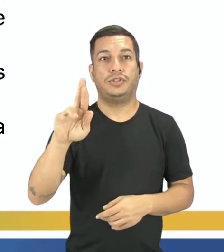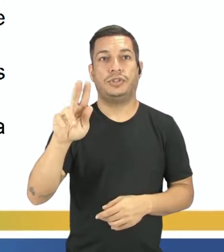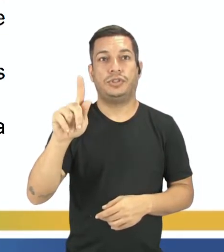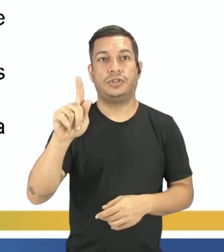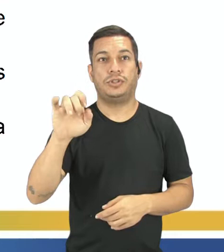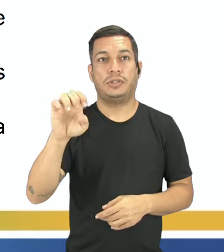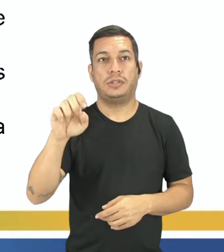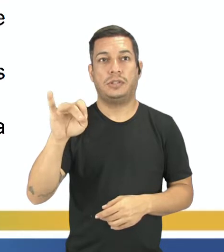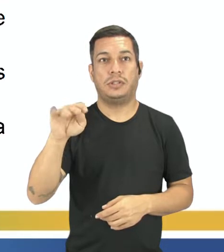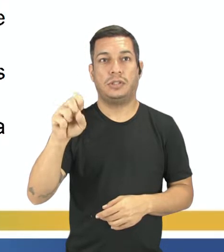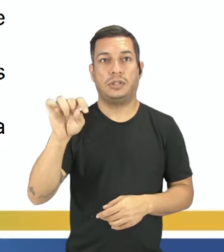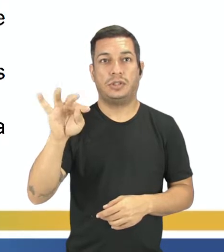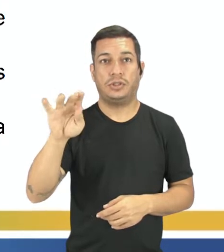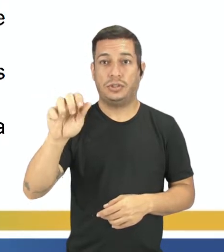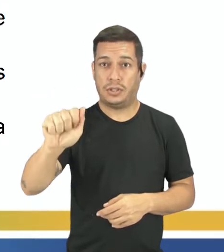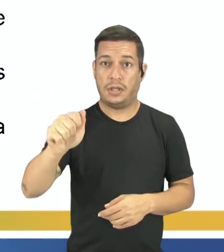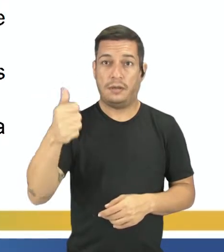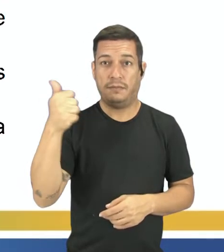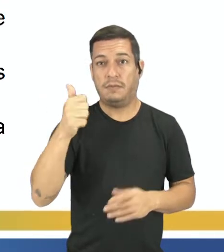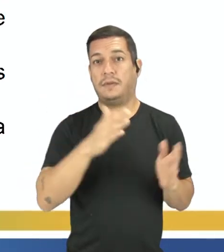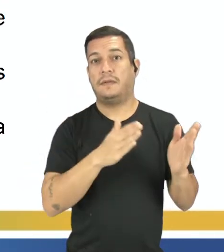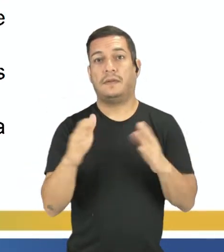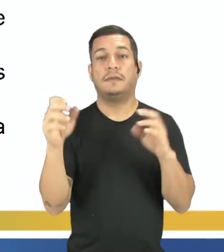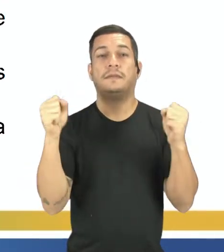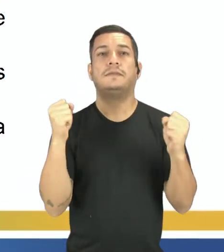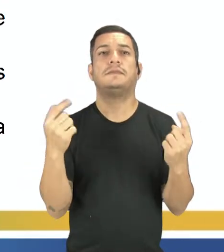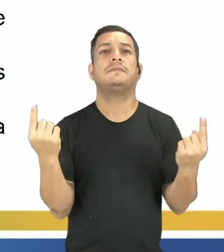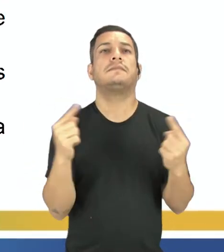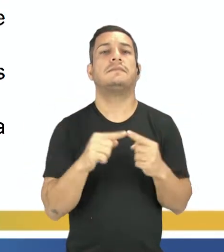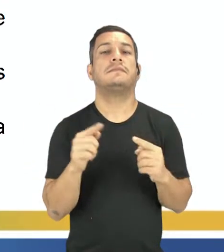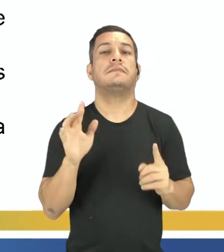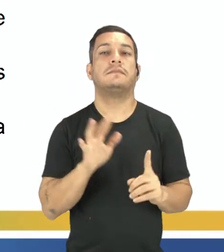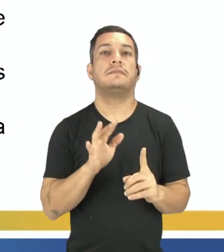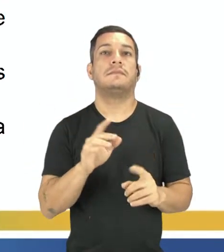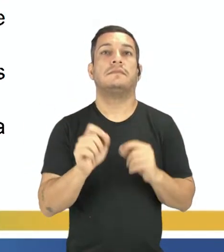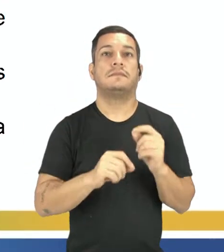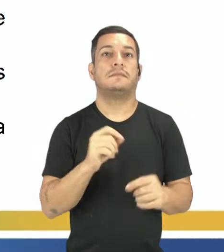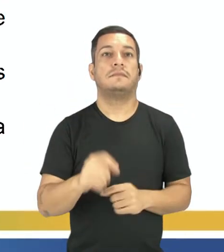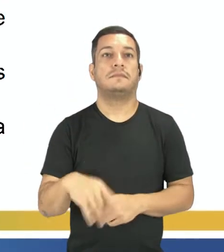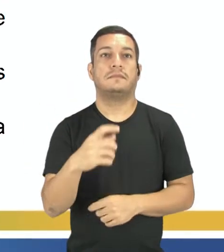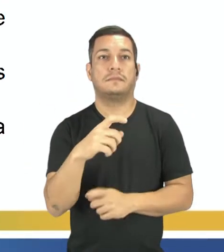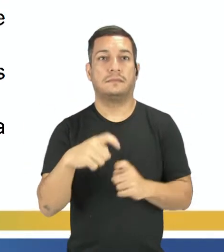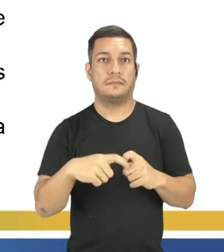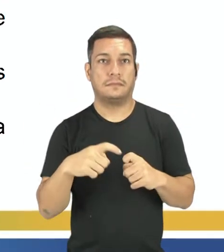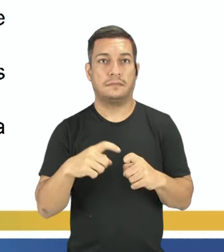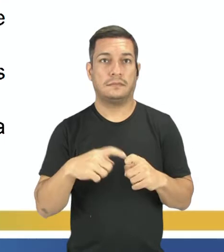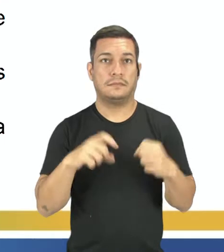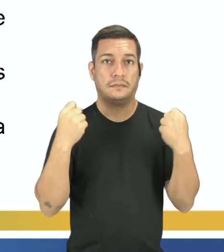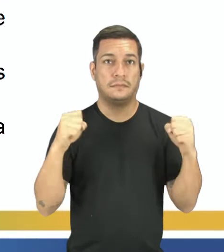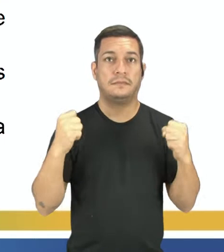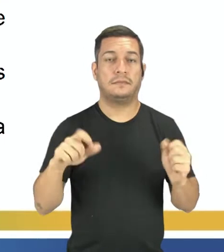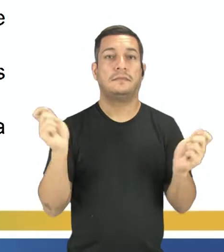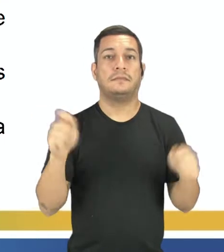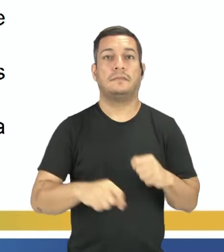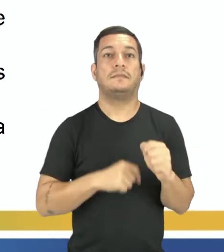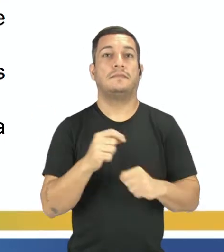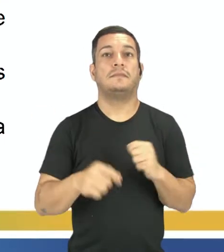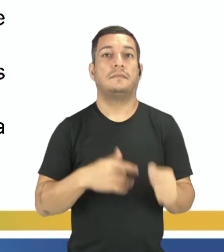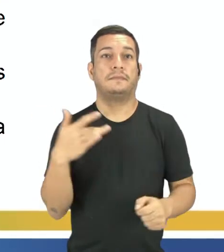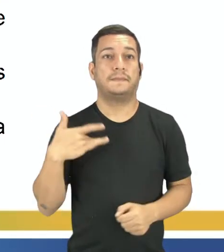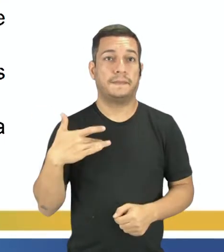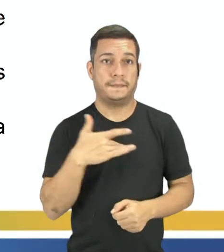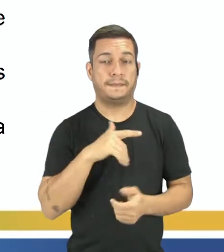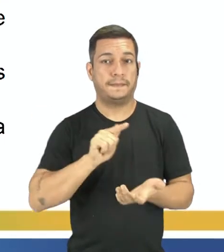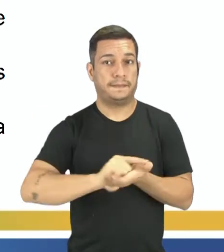a primeira fase da educação física, faz relação à influência da medicina na atividade física para promover os hábitos de saúde